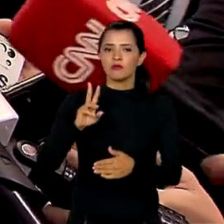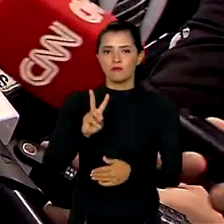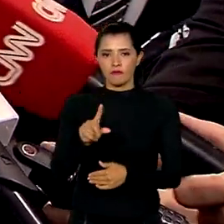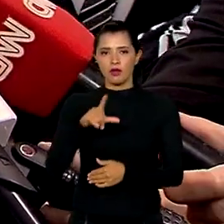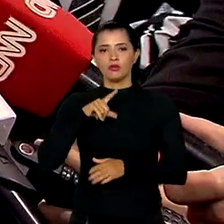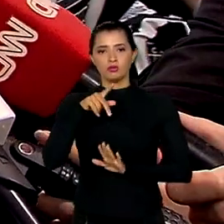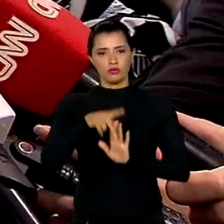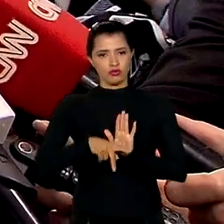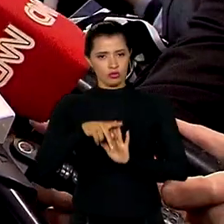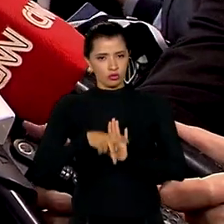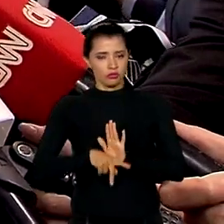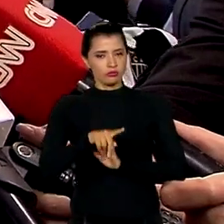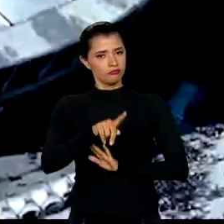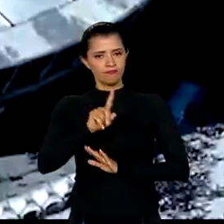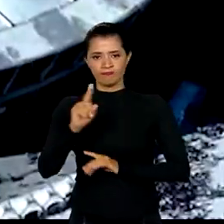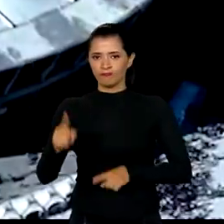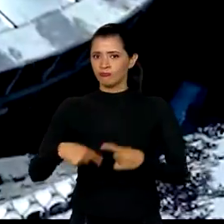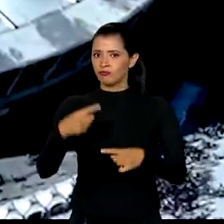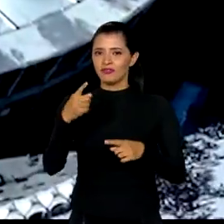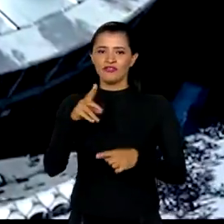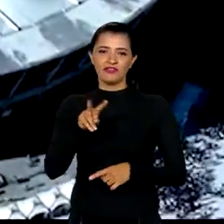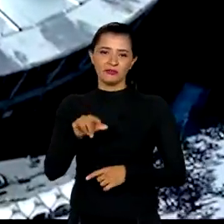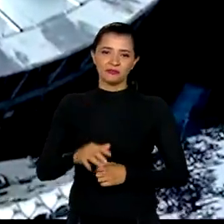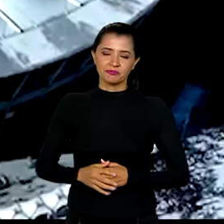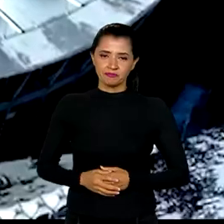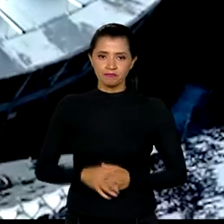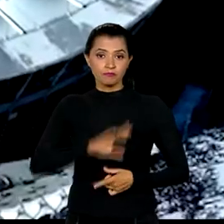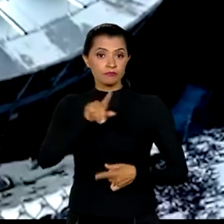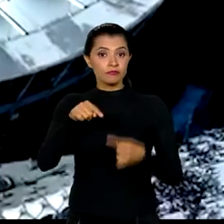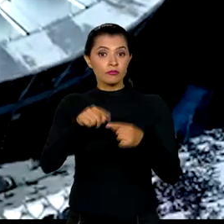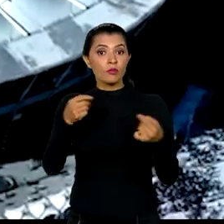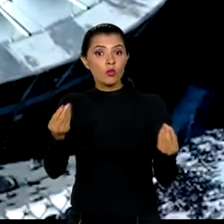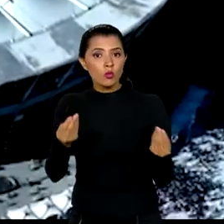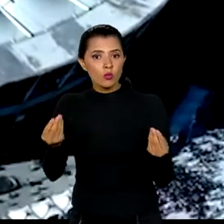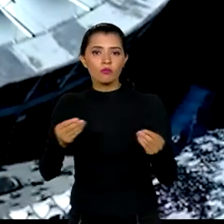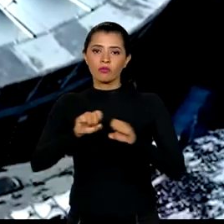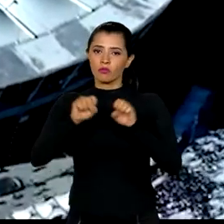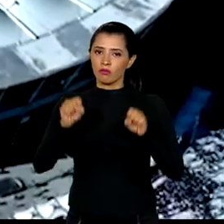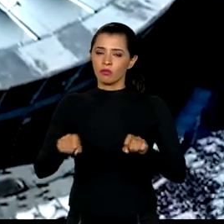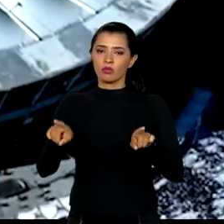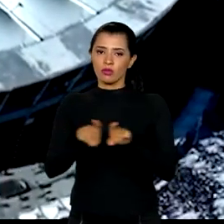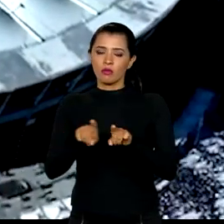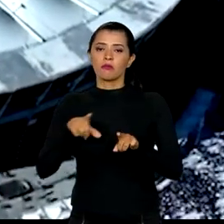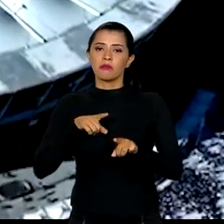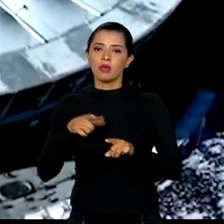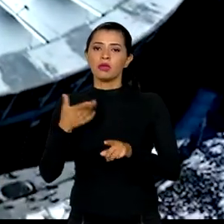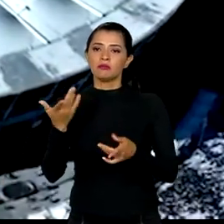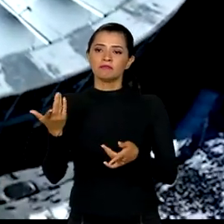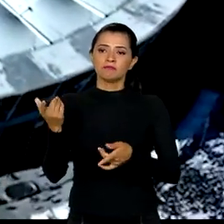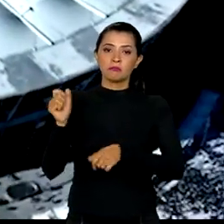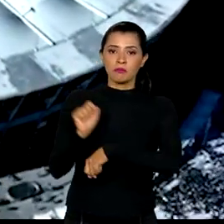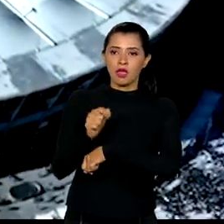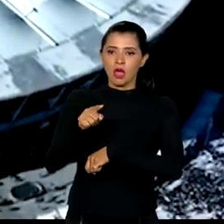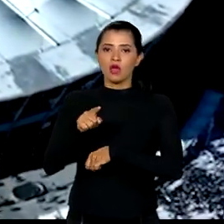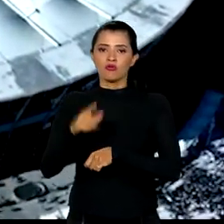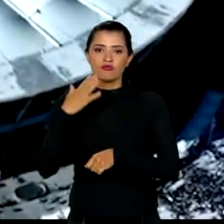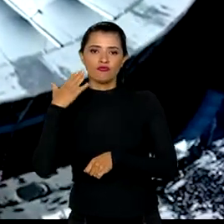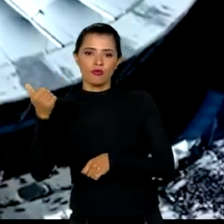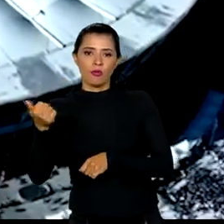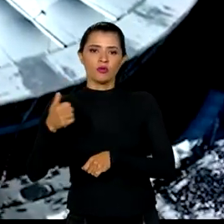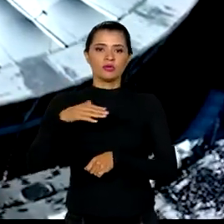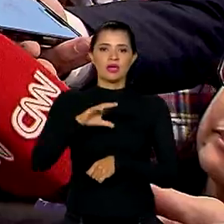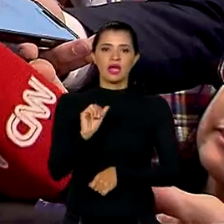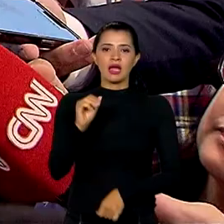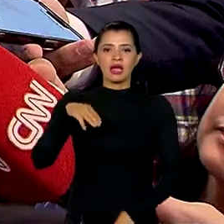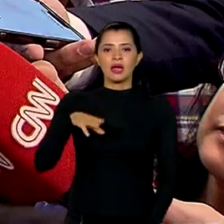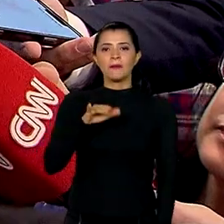desse projeto e será um sucesso. A intenção é que o sistema também impeça a atuação dos famosos